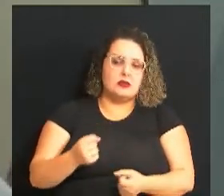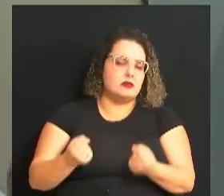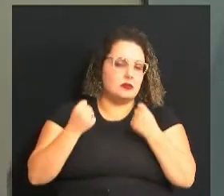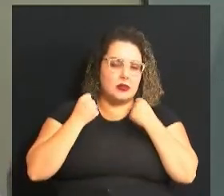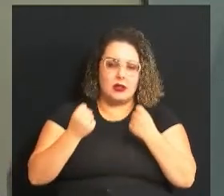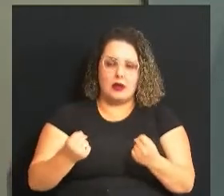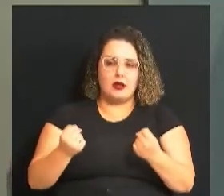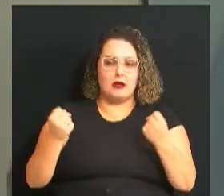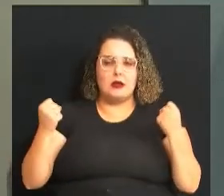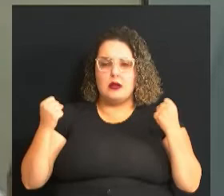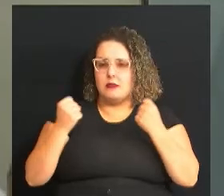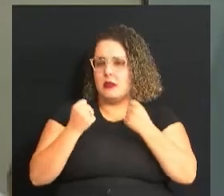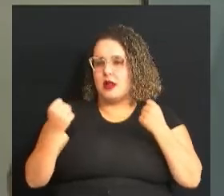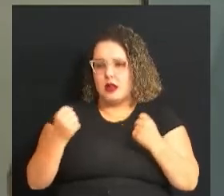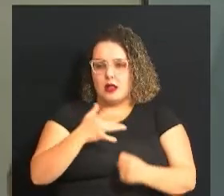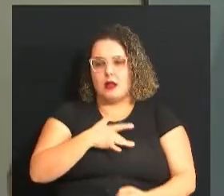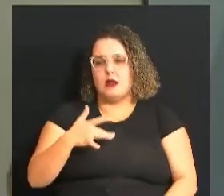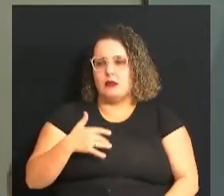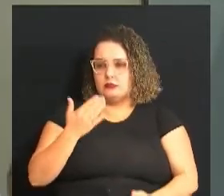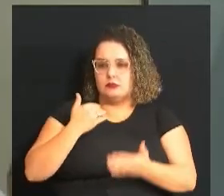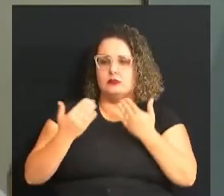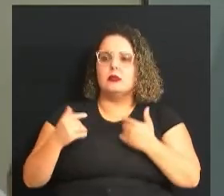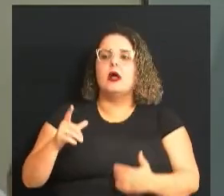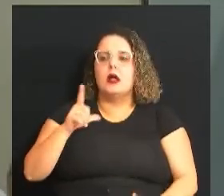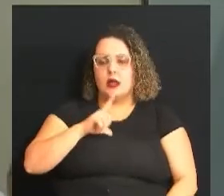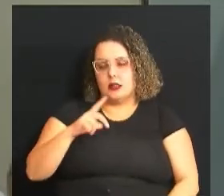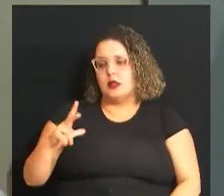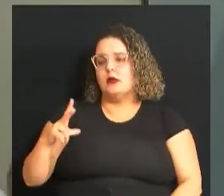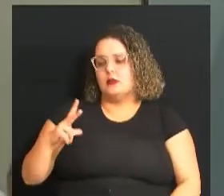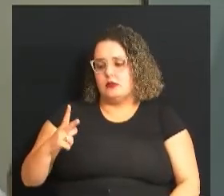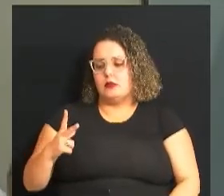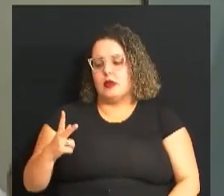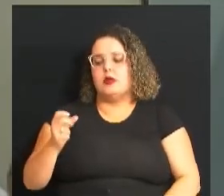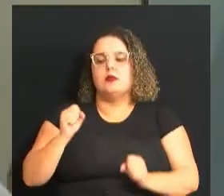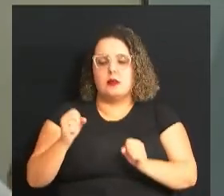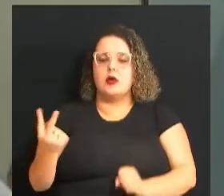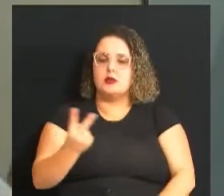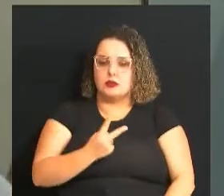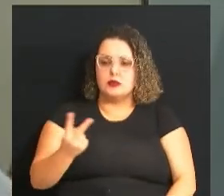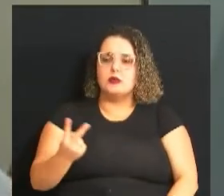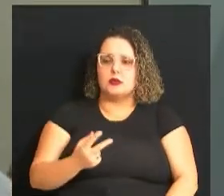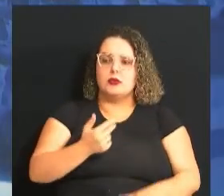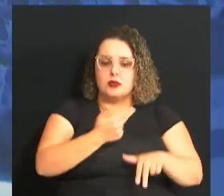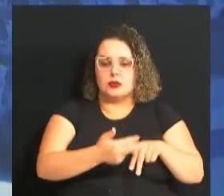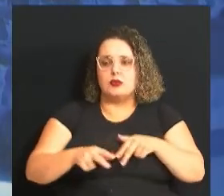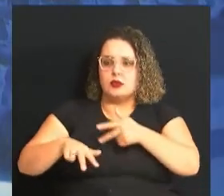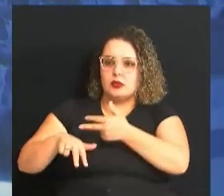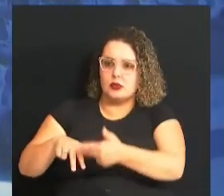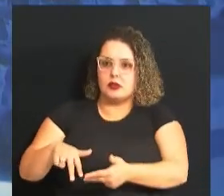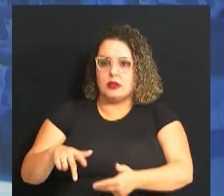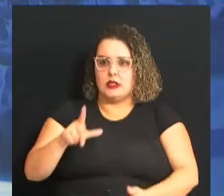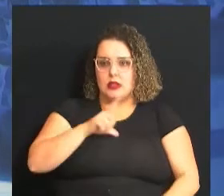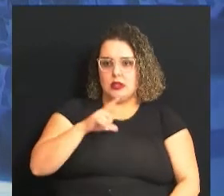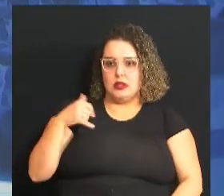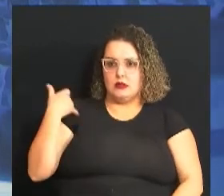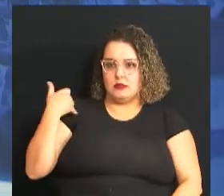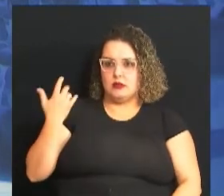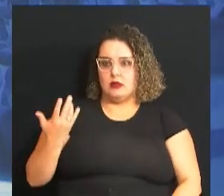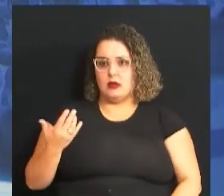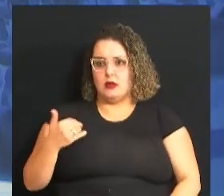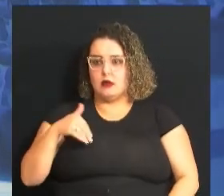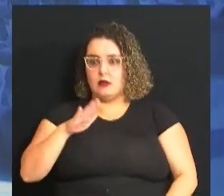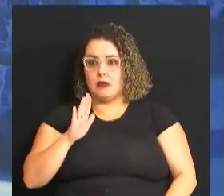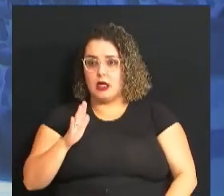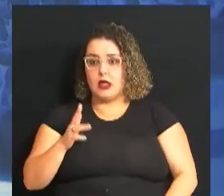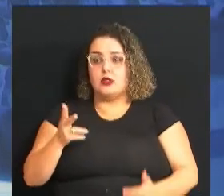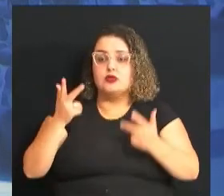Então, existem essas particularidades, mas pode afetar os dois sexos. Faixa etária também tem qual mais faixa etária é